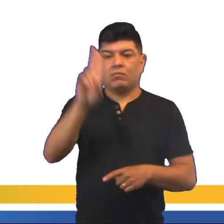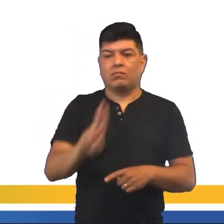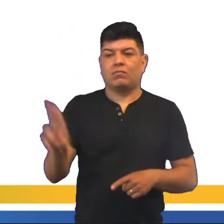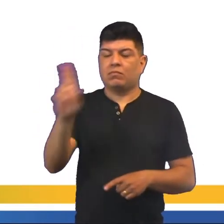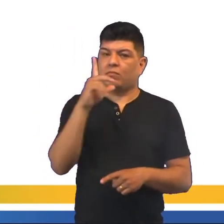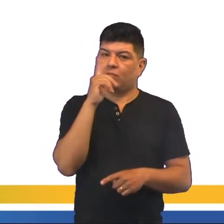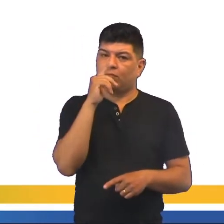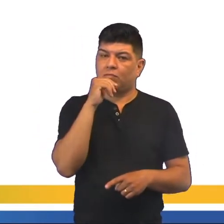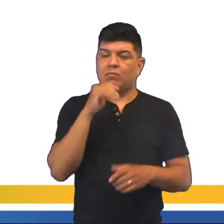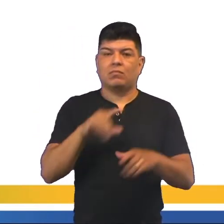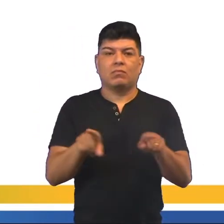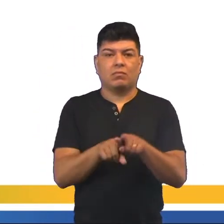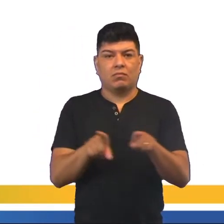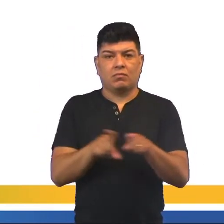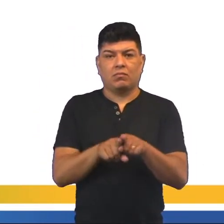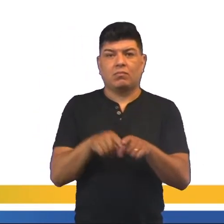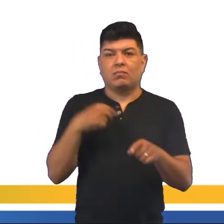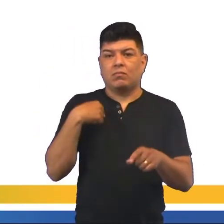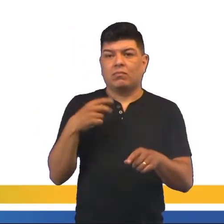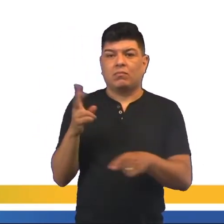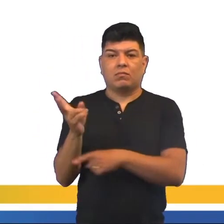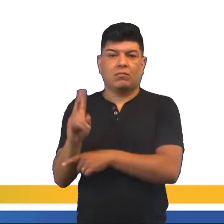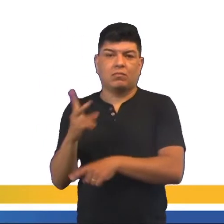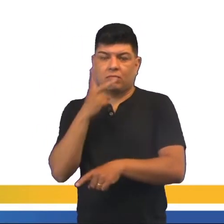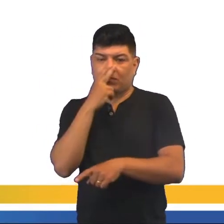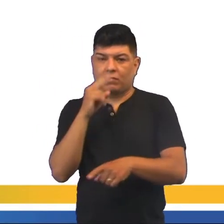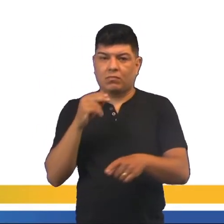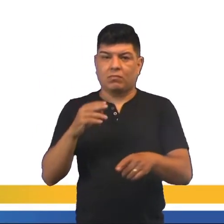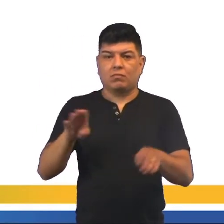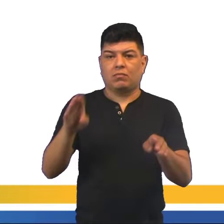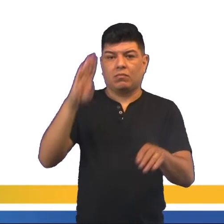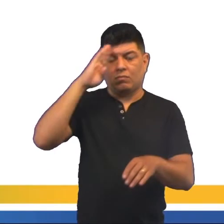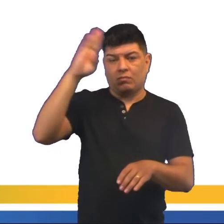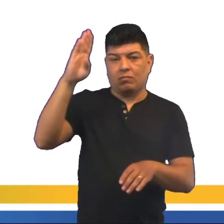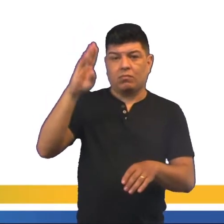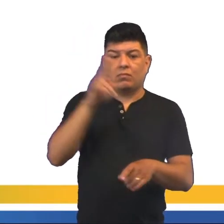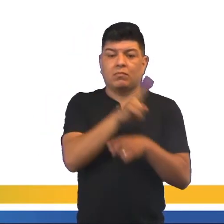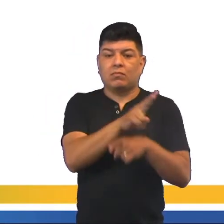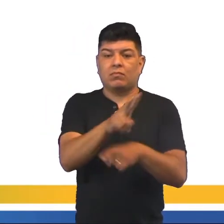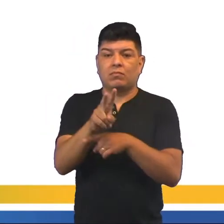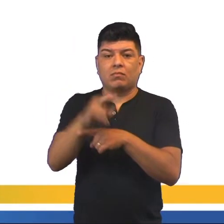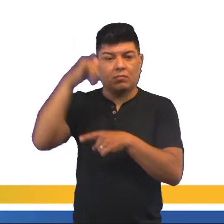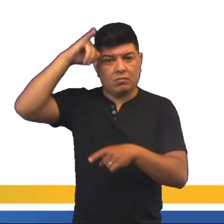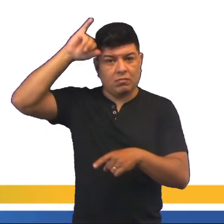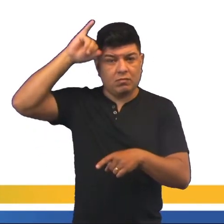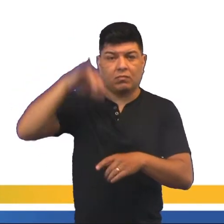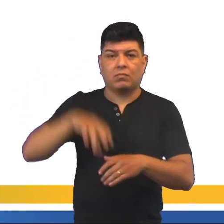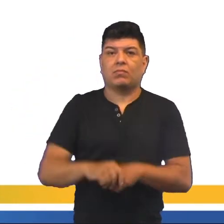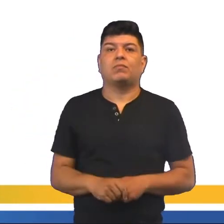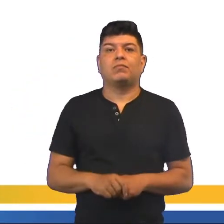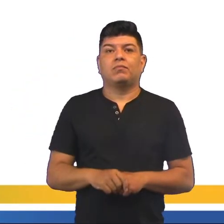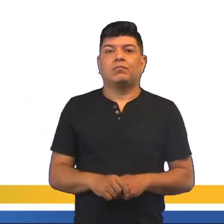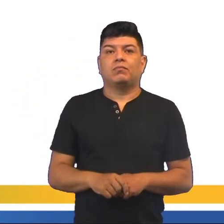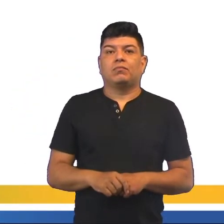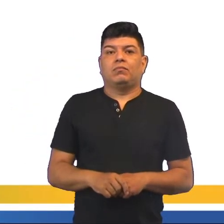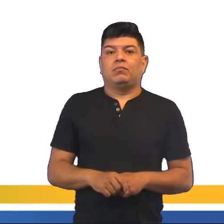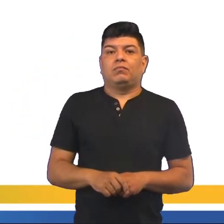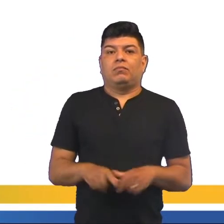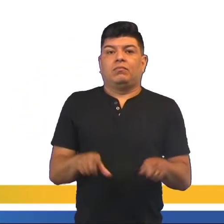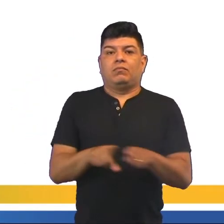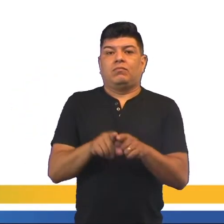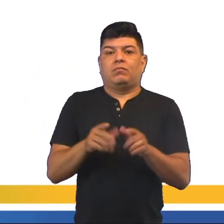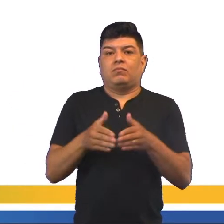água, com produção de insumos para consumo imediato nas cidades e criação de rebanhos. Também se destaca na região